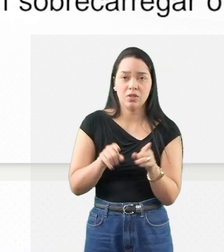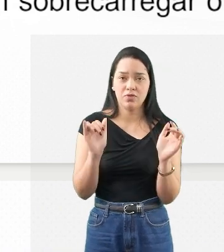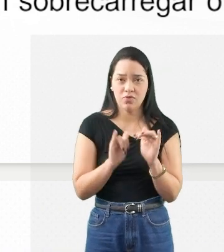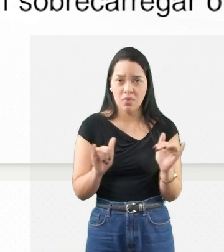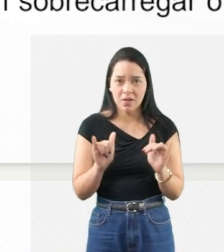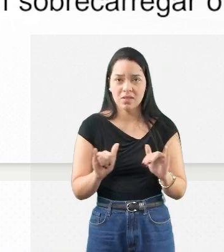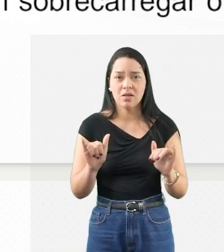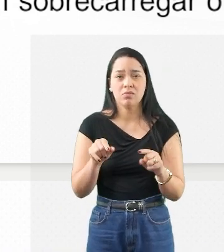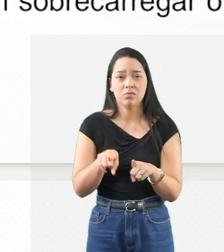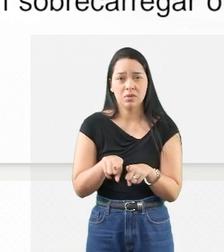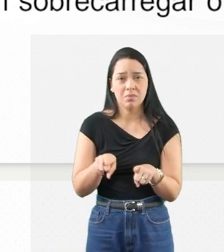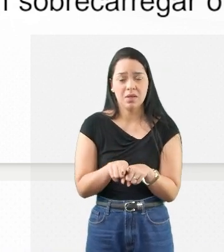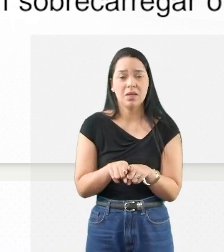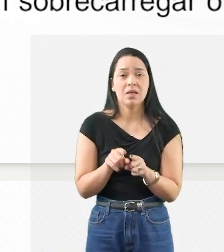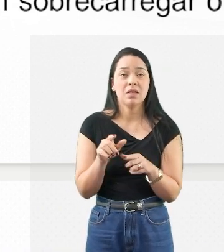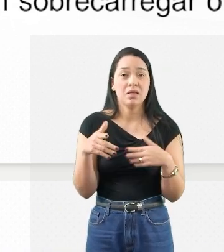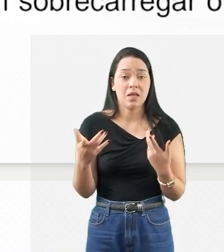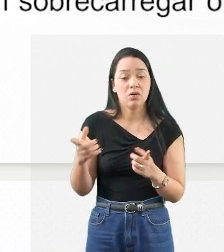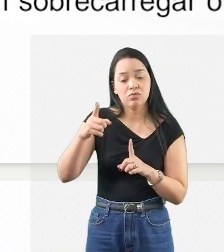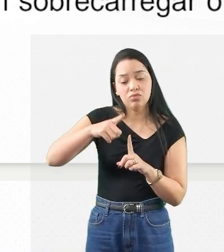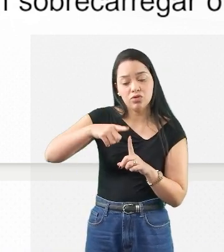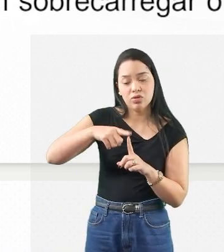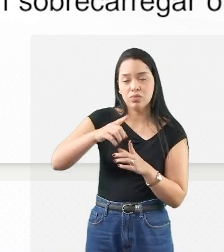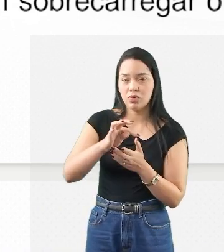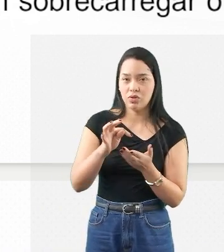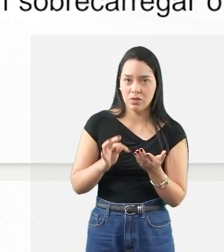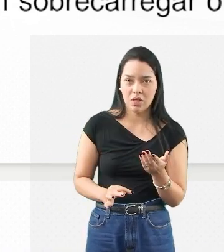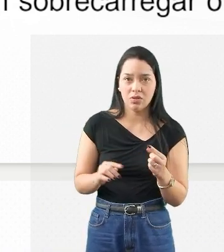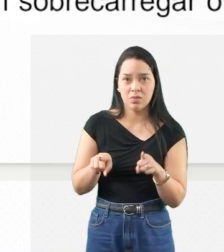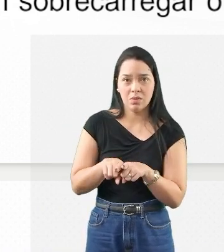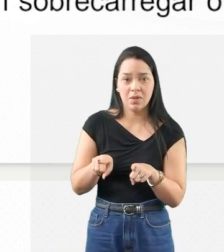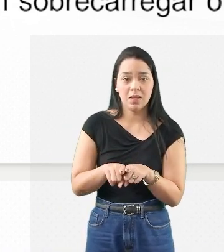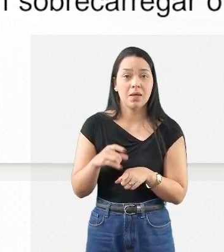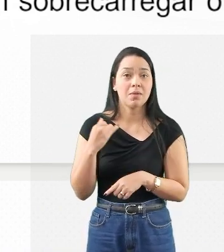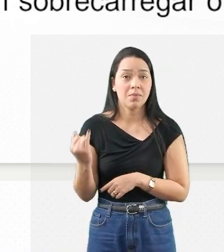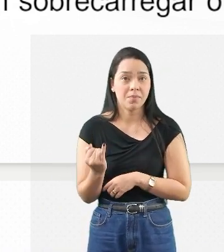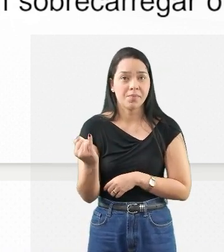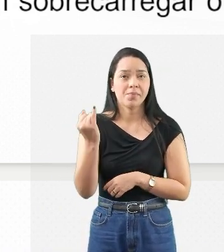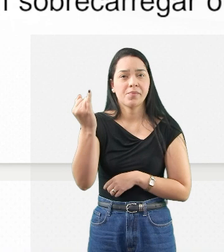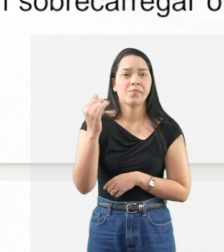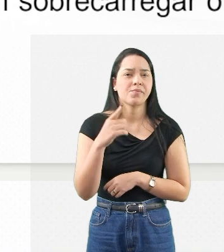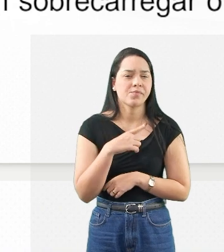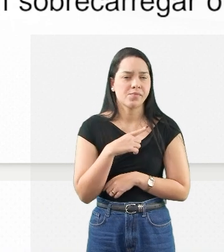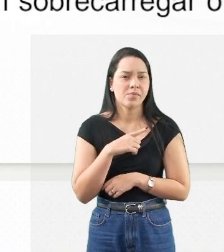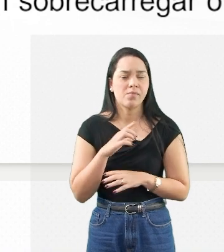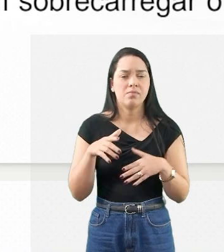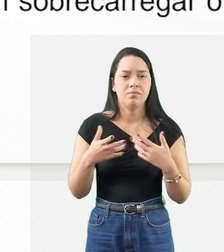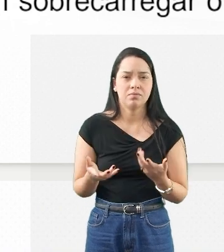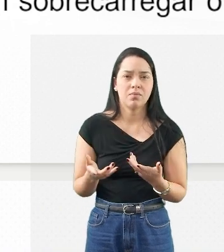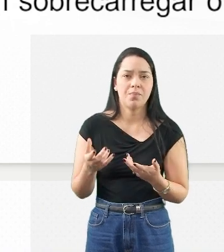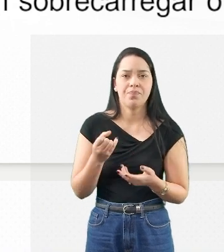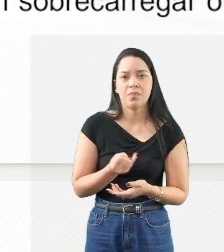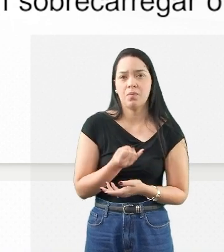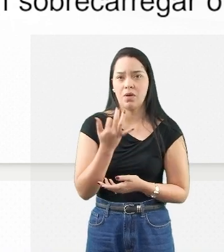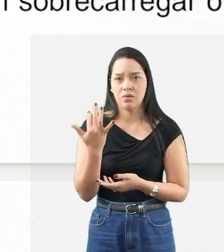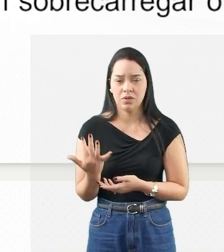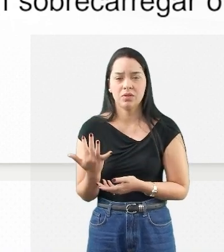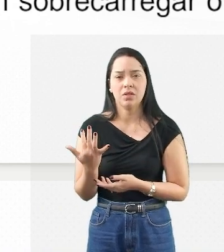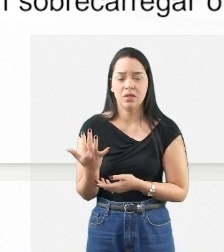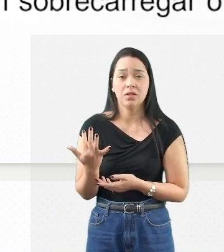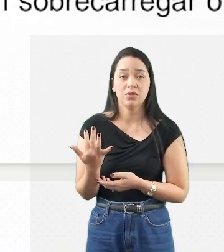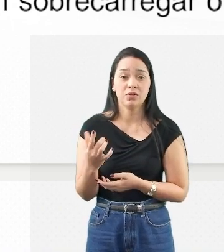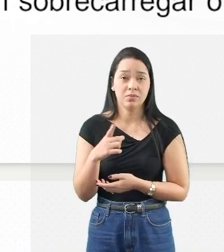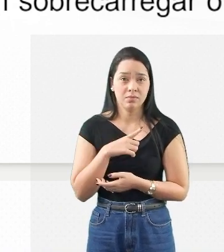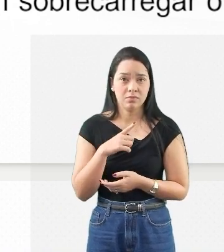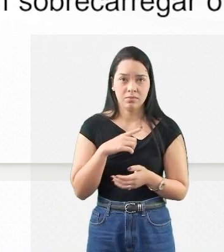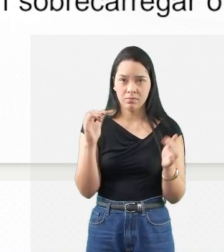informativa justamente por ele ser um tipo de texto que ele é ideal para transmitir uma quantidade significativa